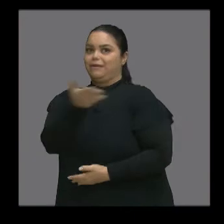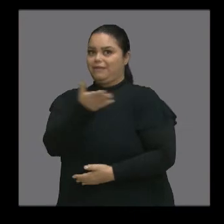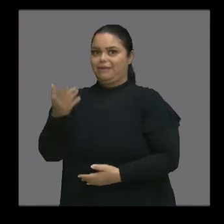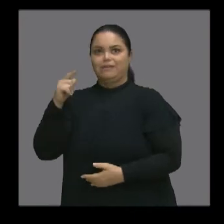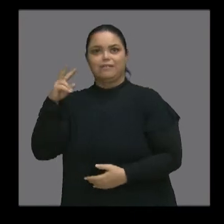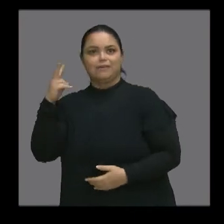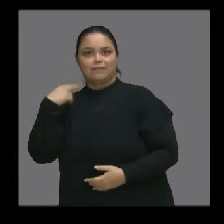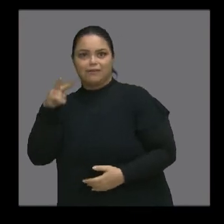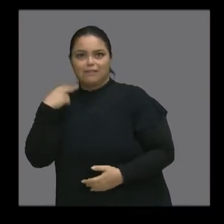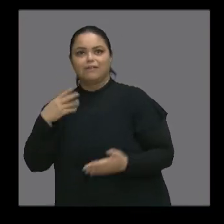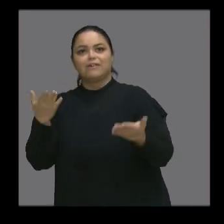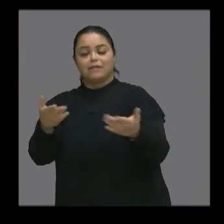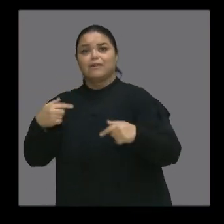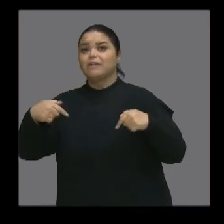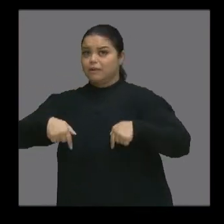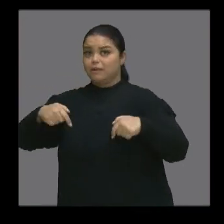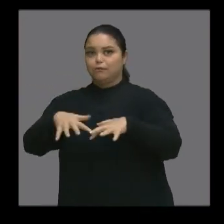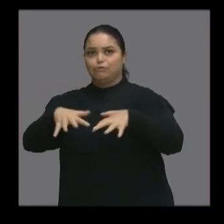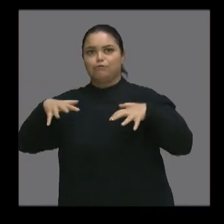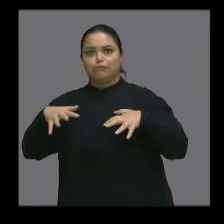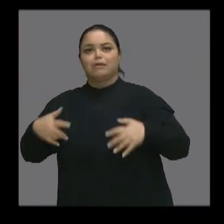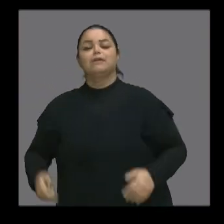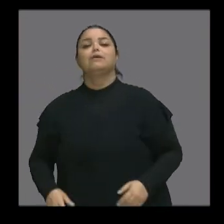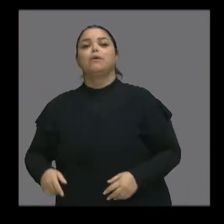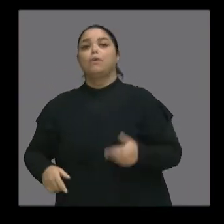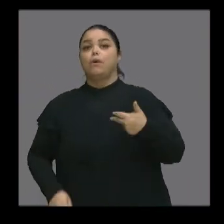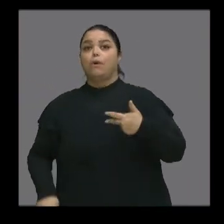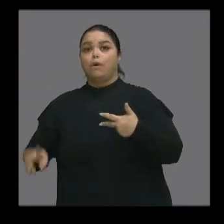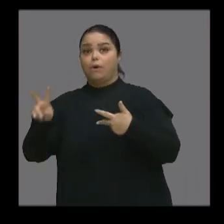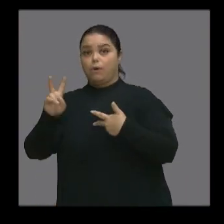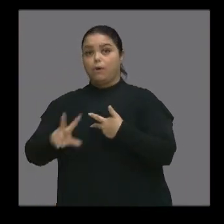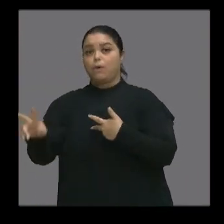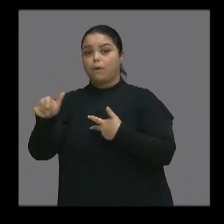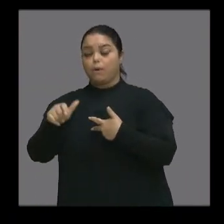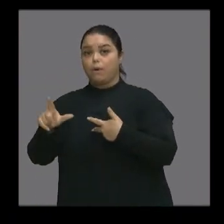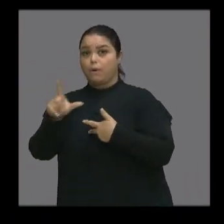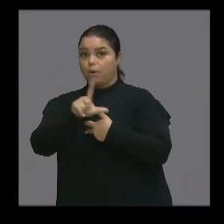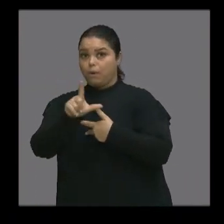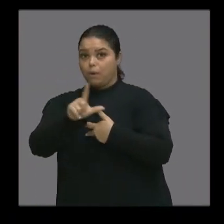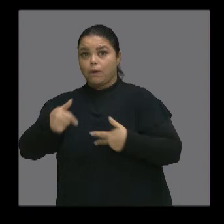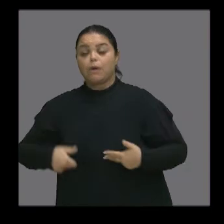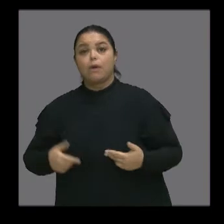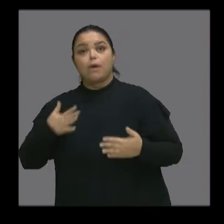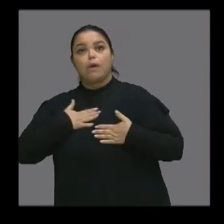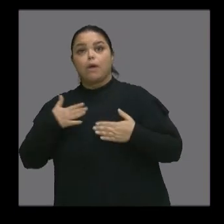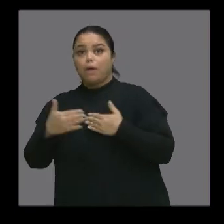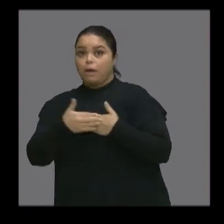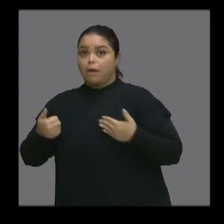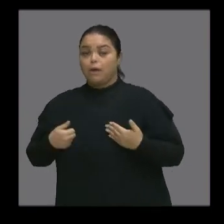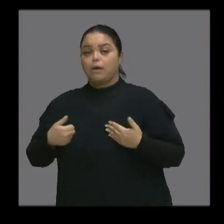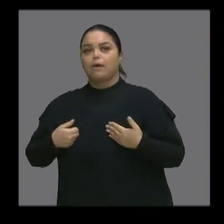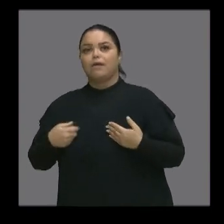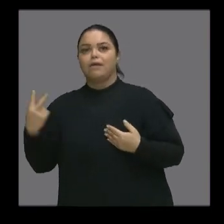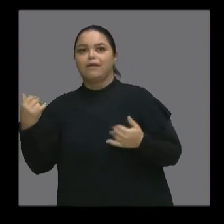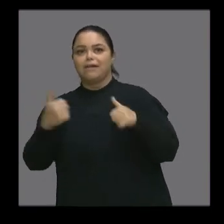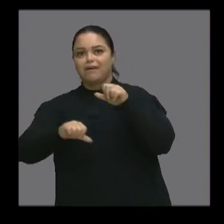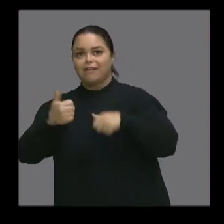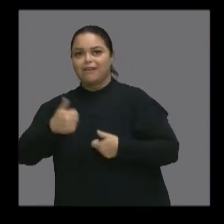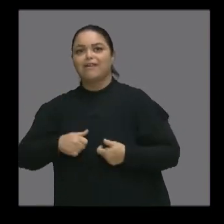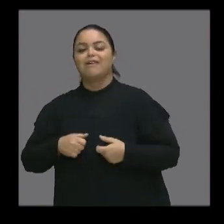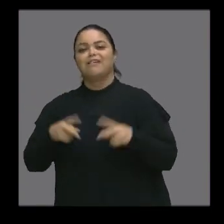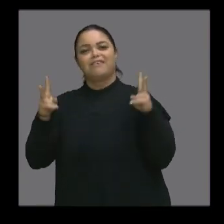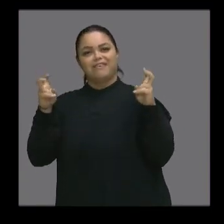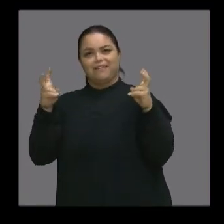que estão aqui à frente do Legislativo, por apreciar, pelo menos, avaliar a possibilidade desse